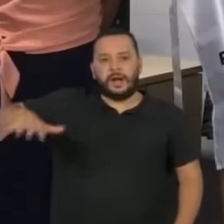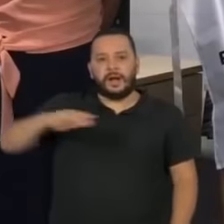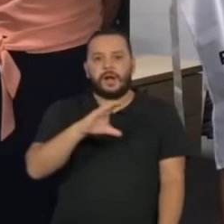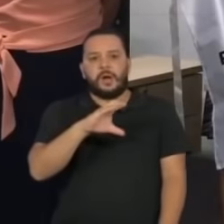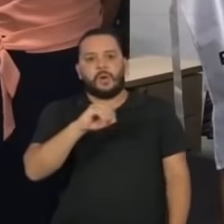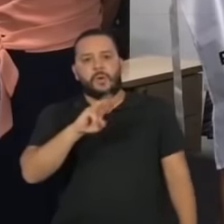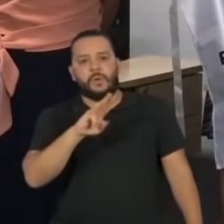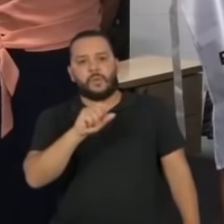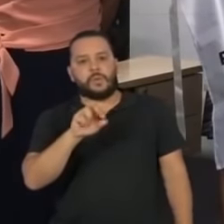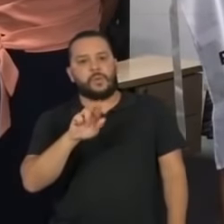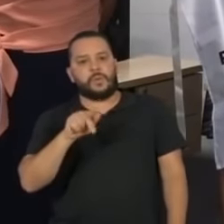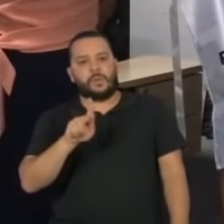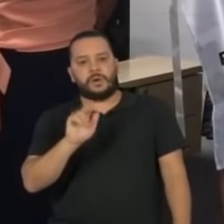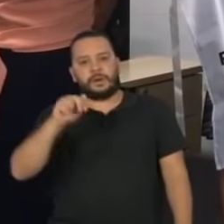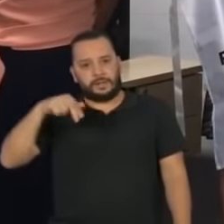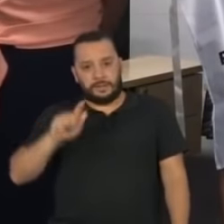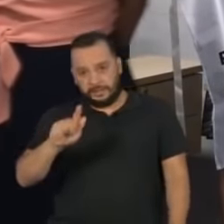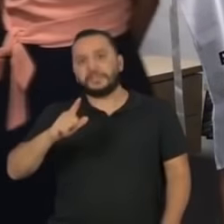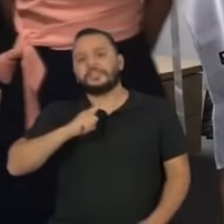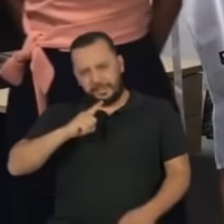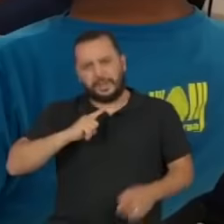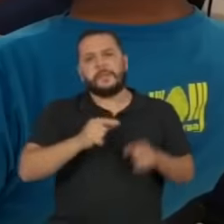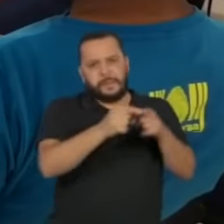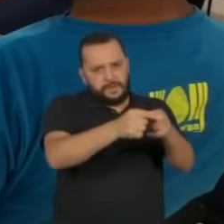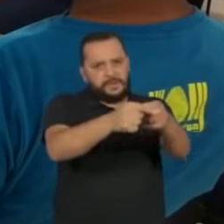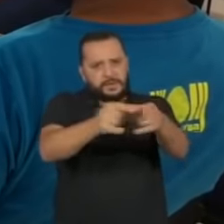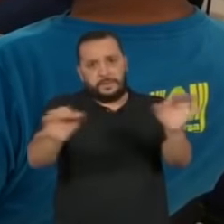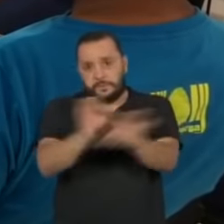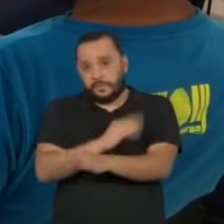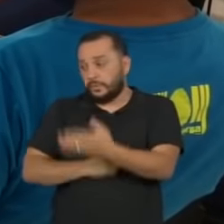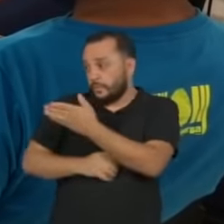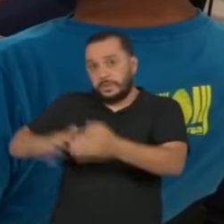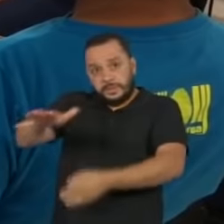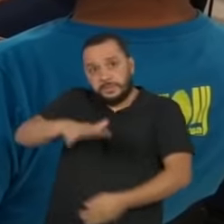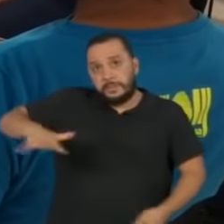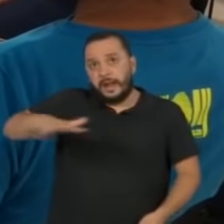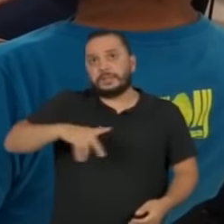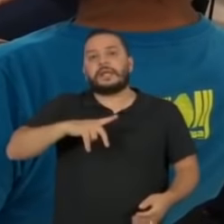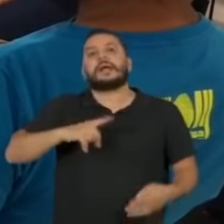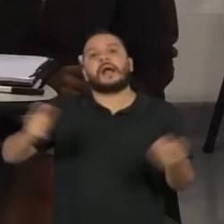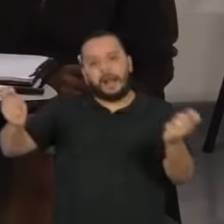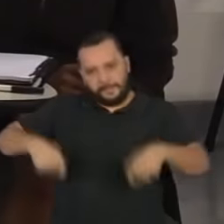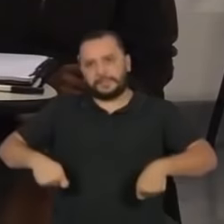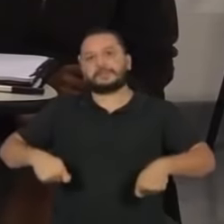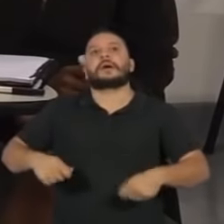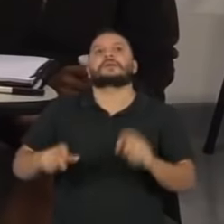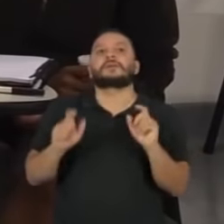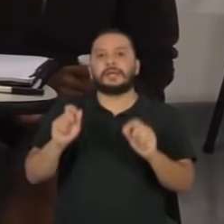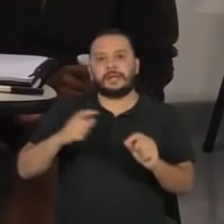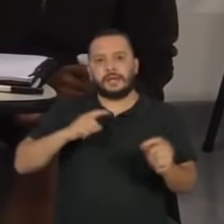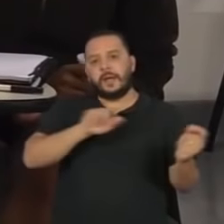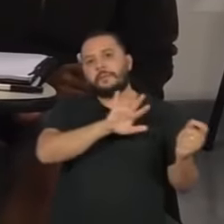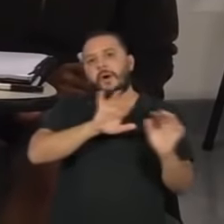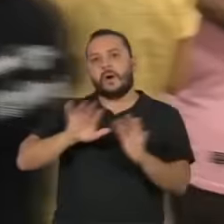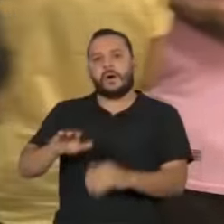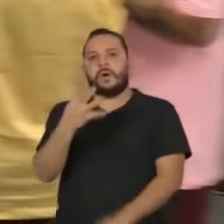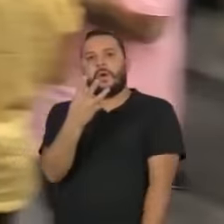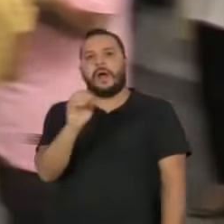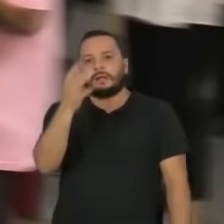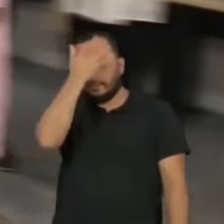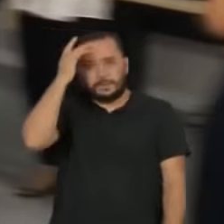que já funciona em bairros da periferia da capital paulista. O espaço tem capacidade para atender diariamente cerca de 40